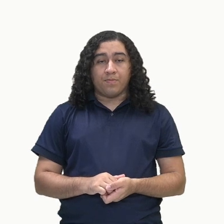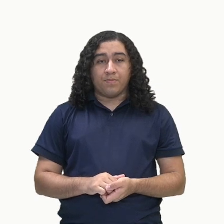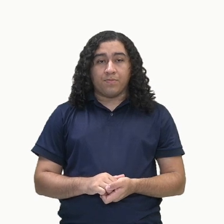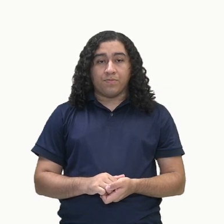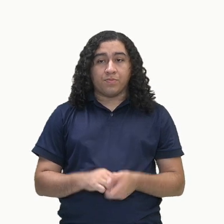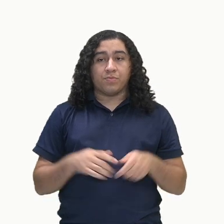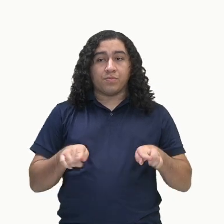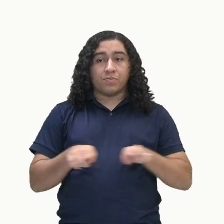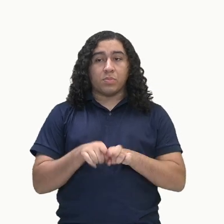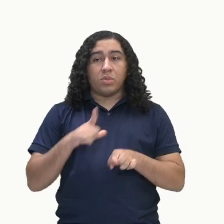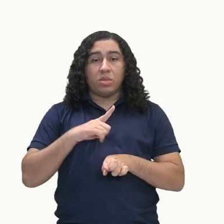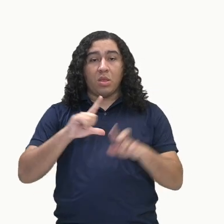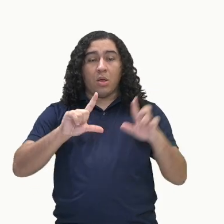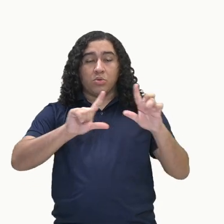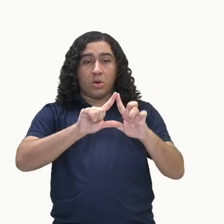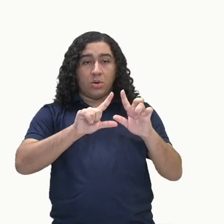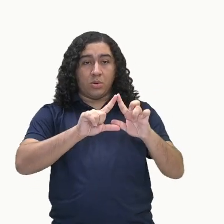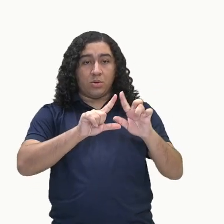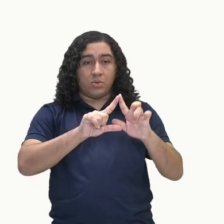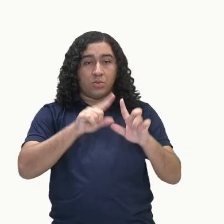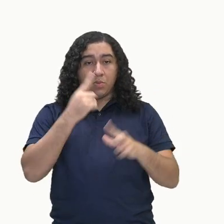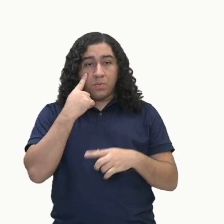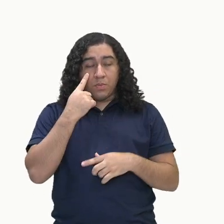um triângulo,